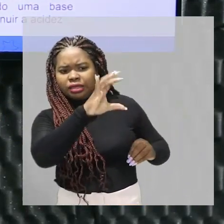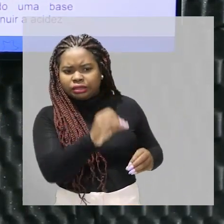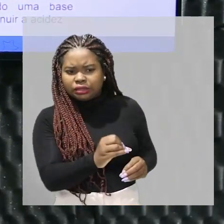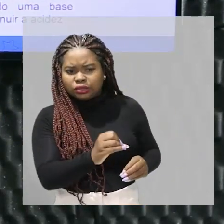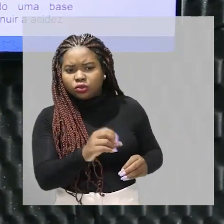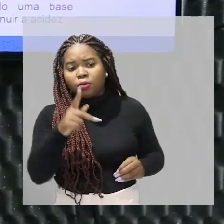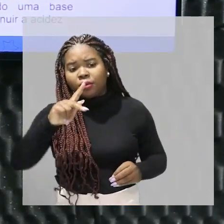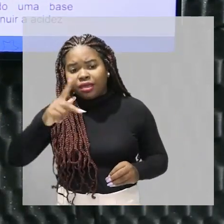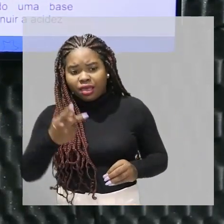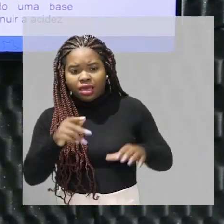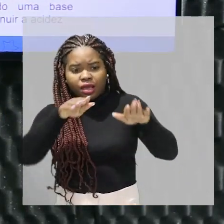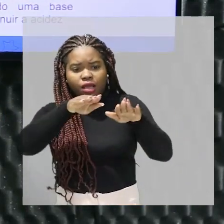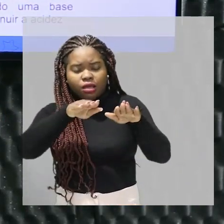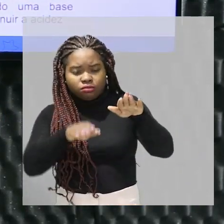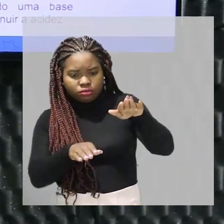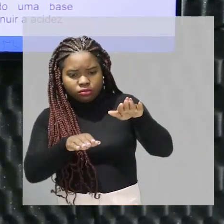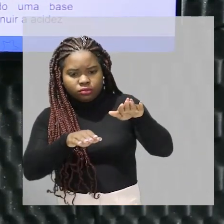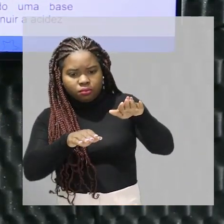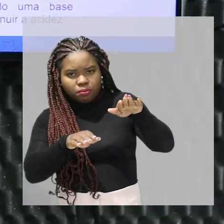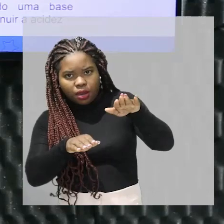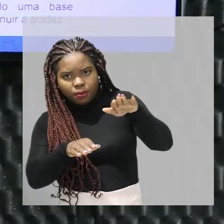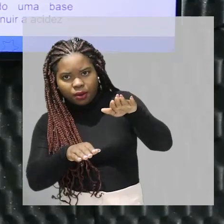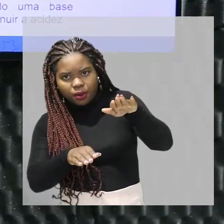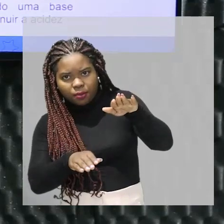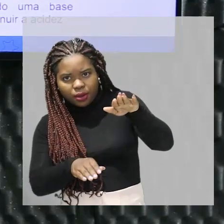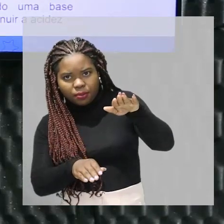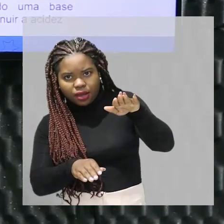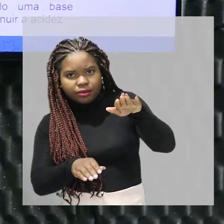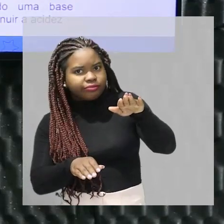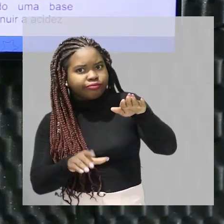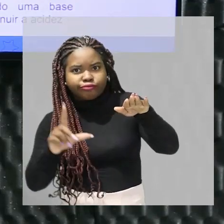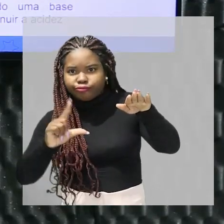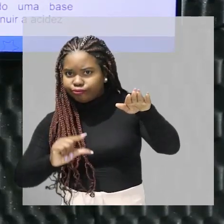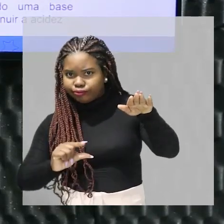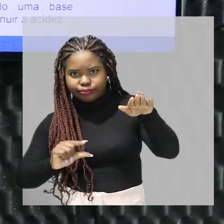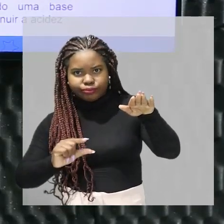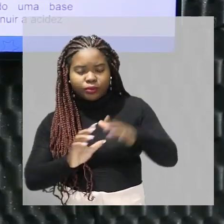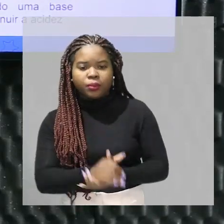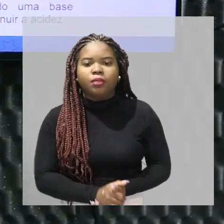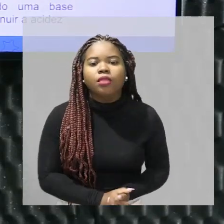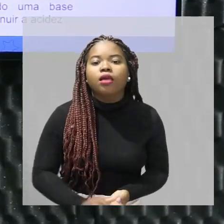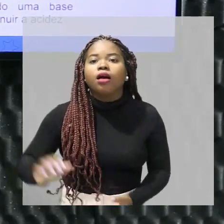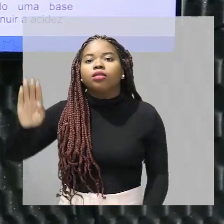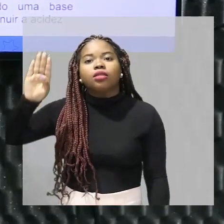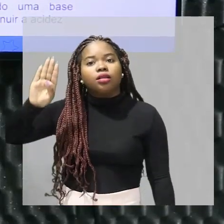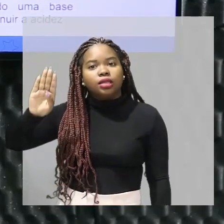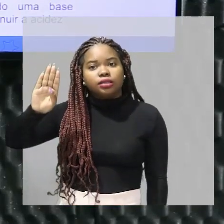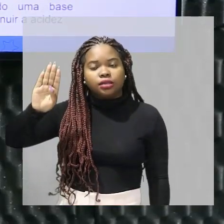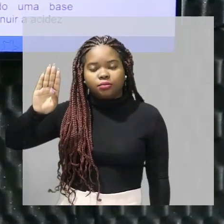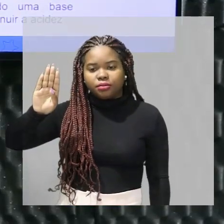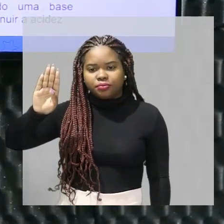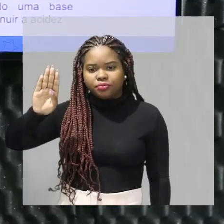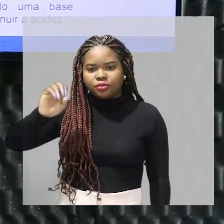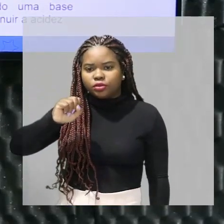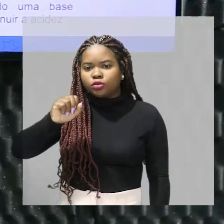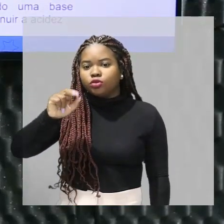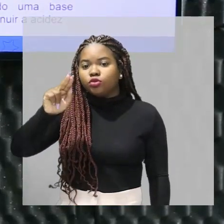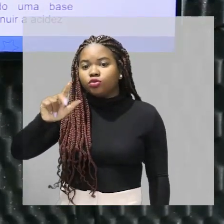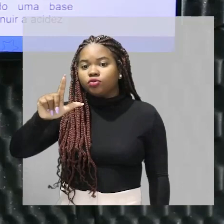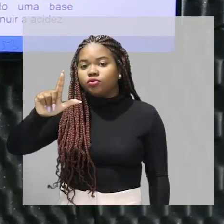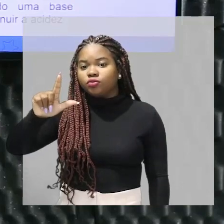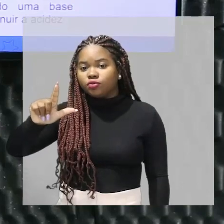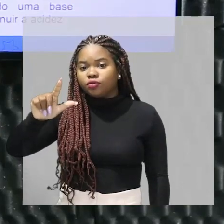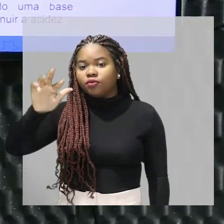pH vai diminuir mais, ok? Na letra B, o sulfato de cálcio é um